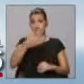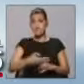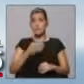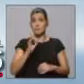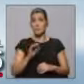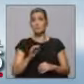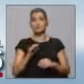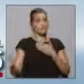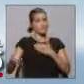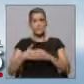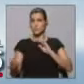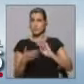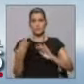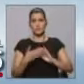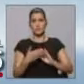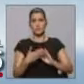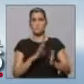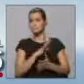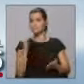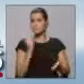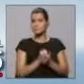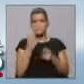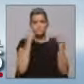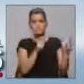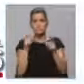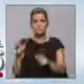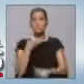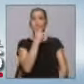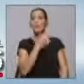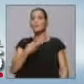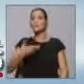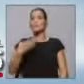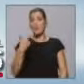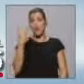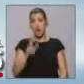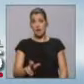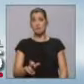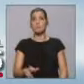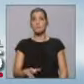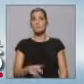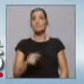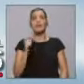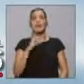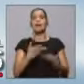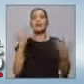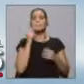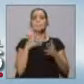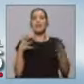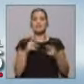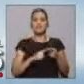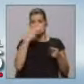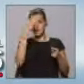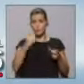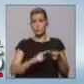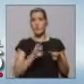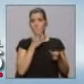de urgência. No total, foram fiscalizados 291 lares e os distritos com mais unidades encerradas são Setúbal, Faro